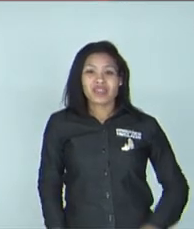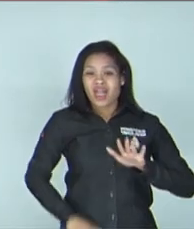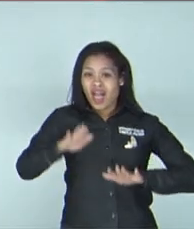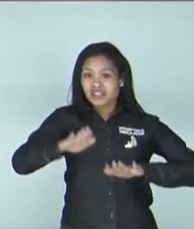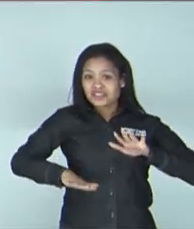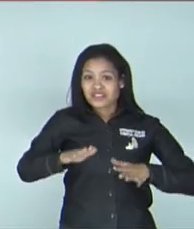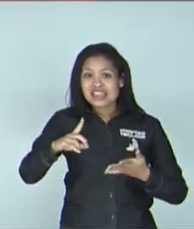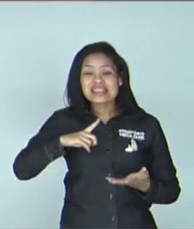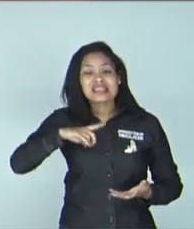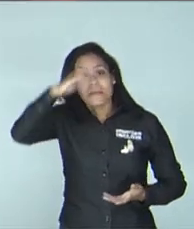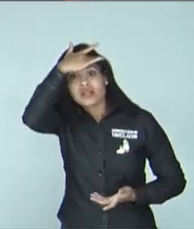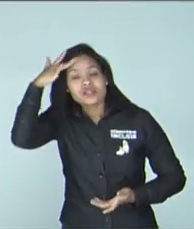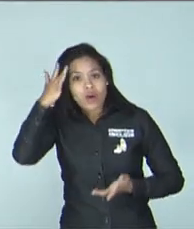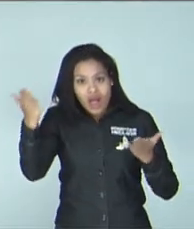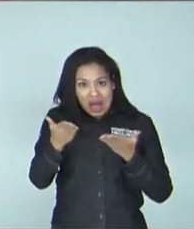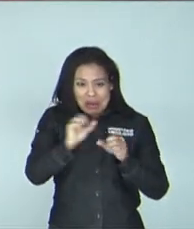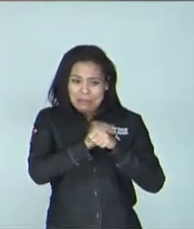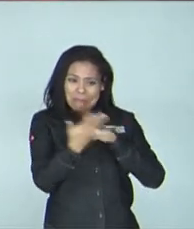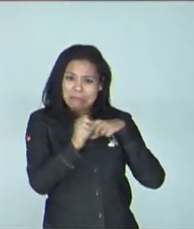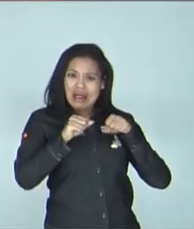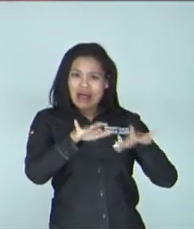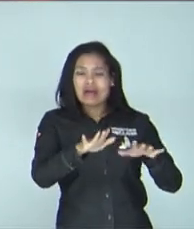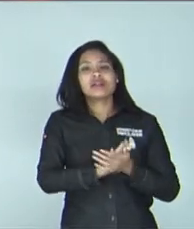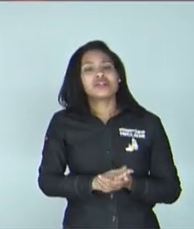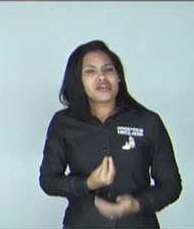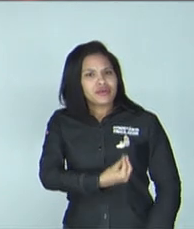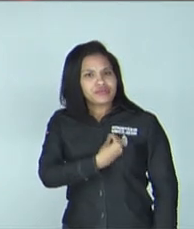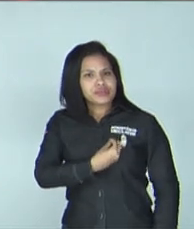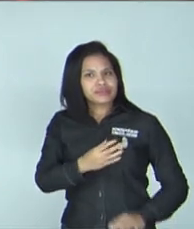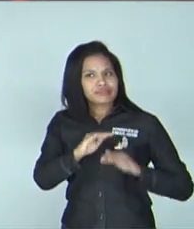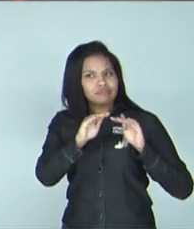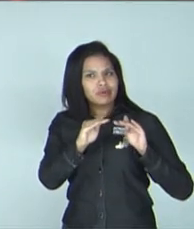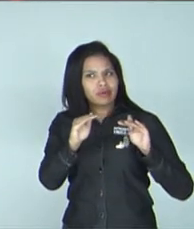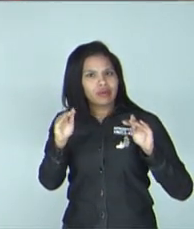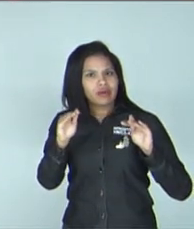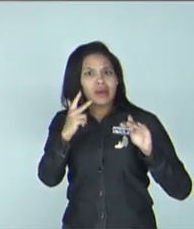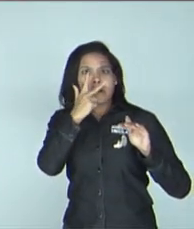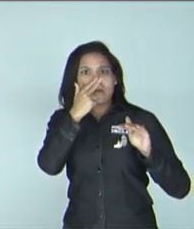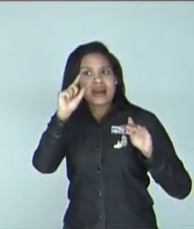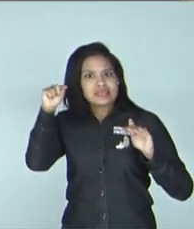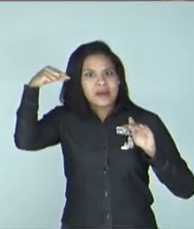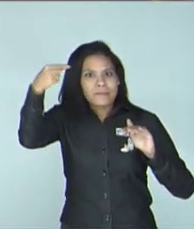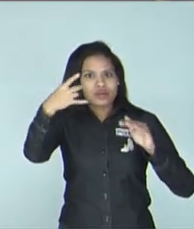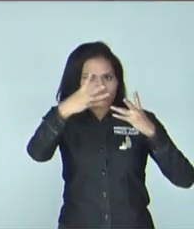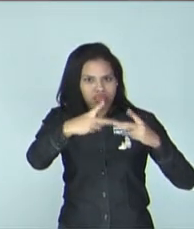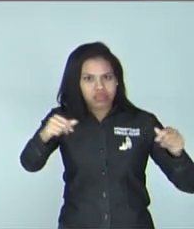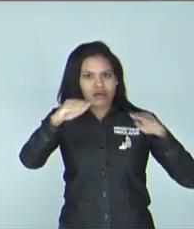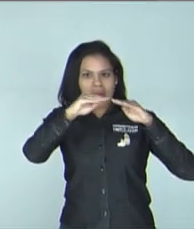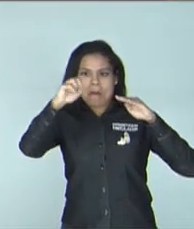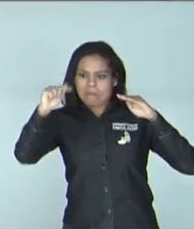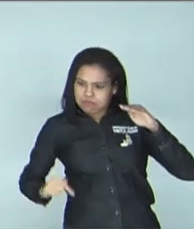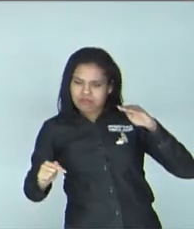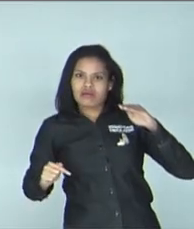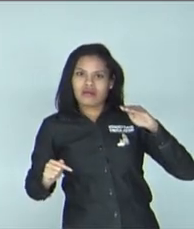vida ao normal vai estar pior do que já era o pior neném igual pior